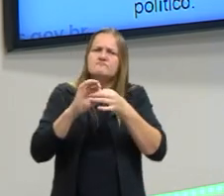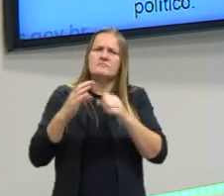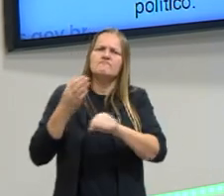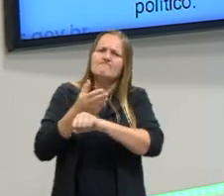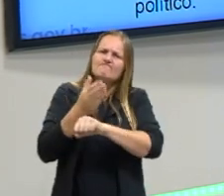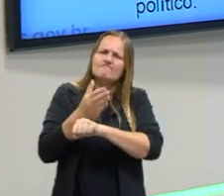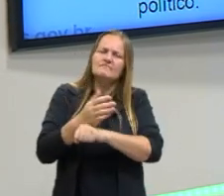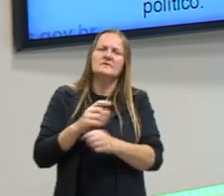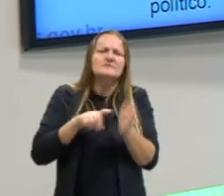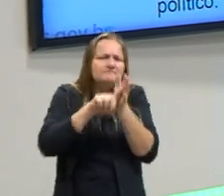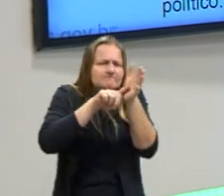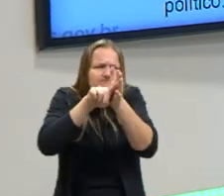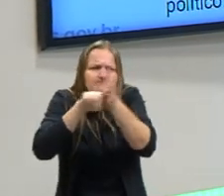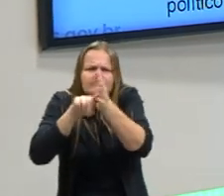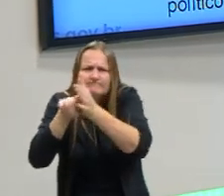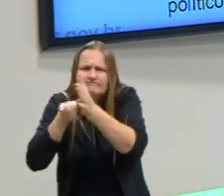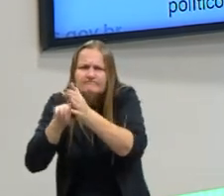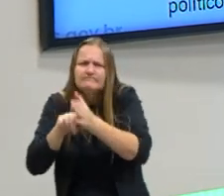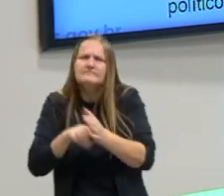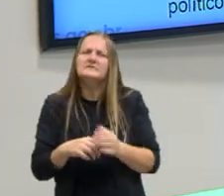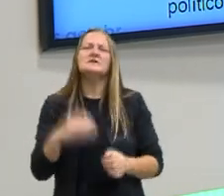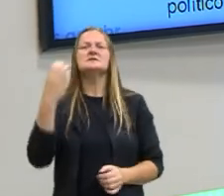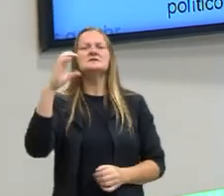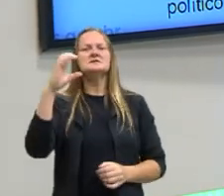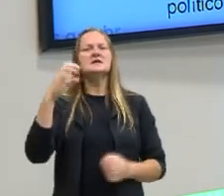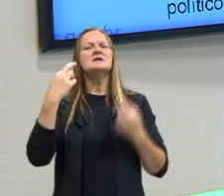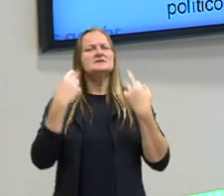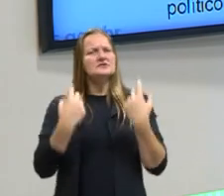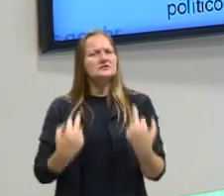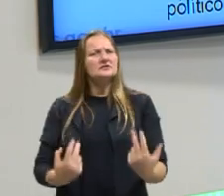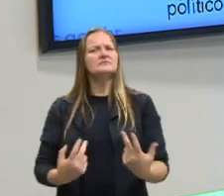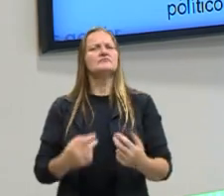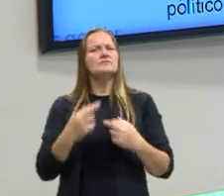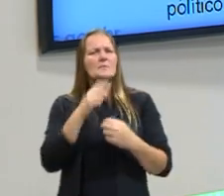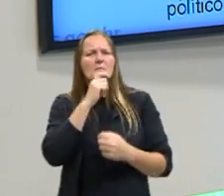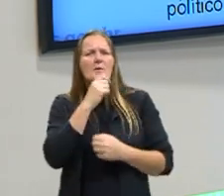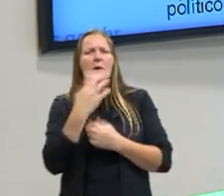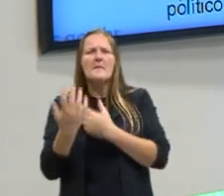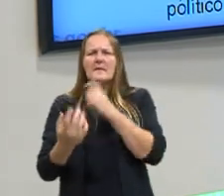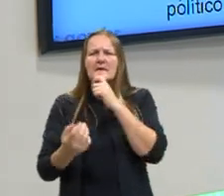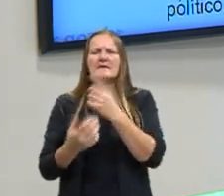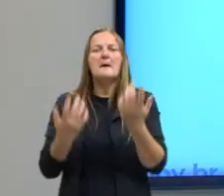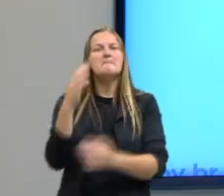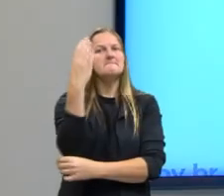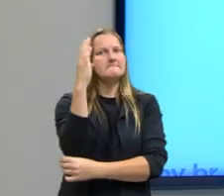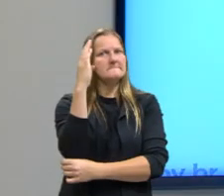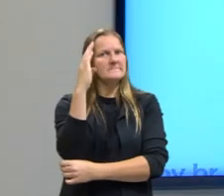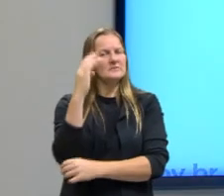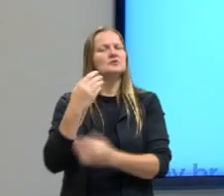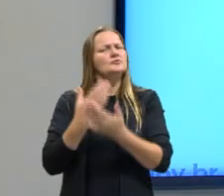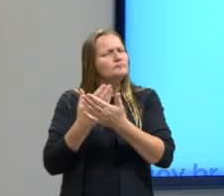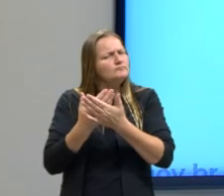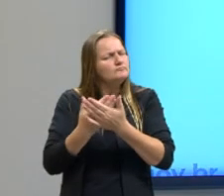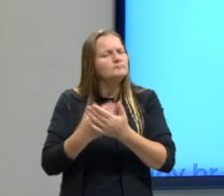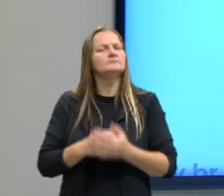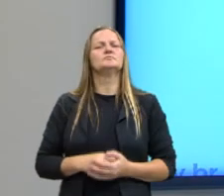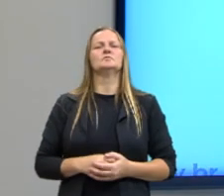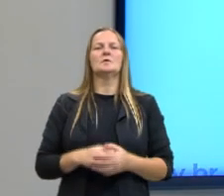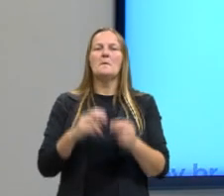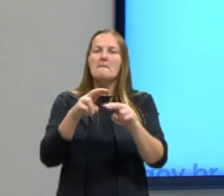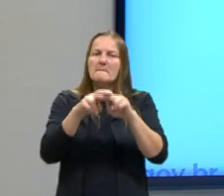de investigação típicos das ciências naturais a biologia e as Ciências Naturais